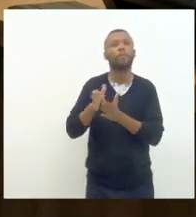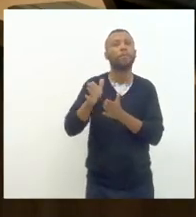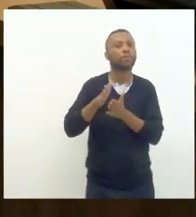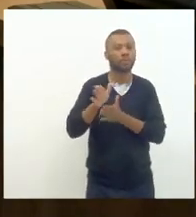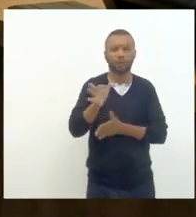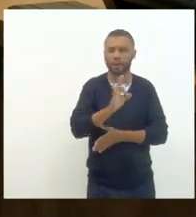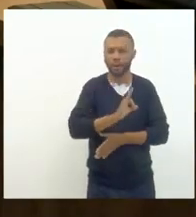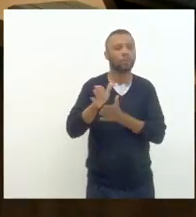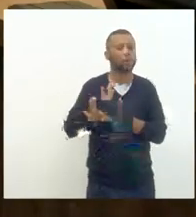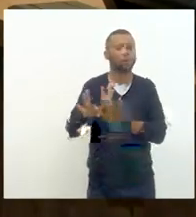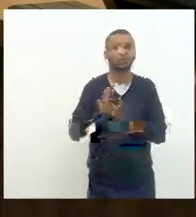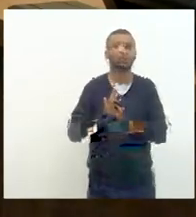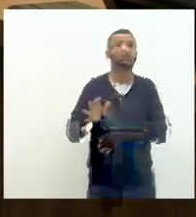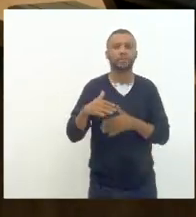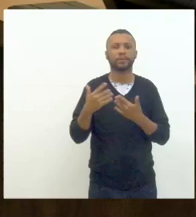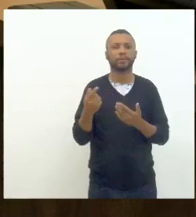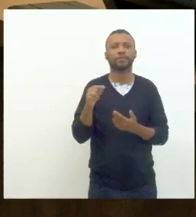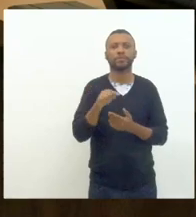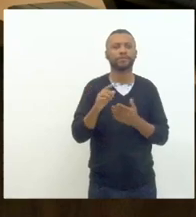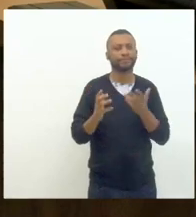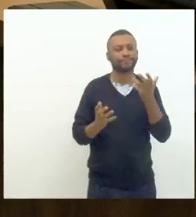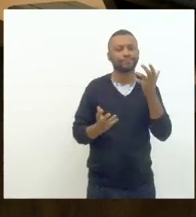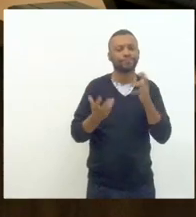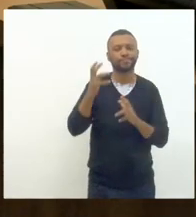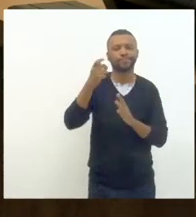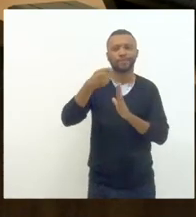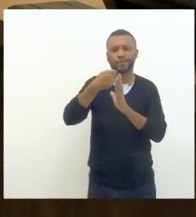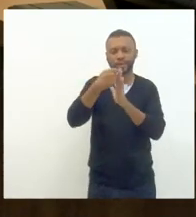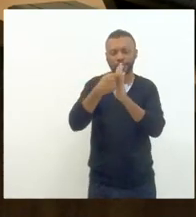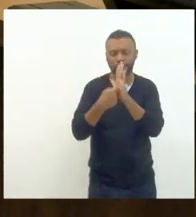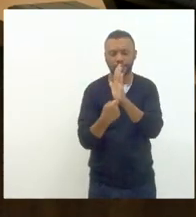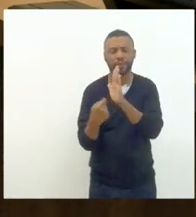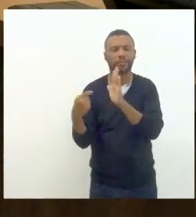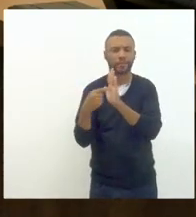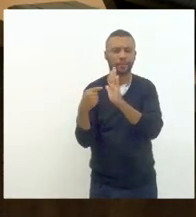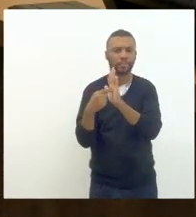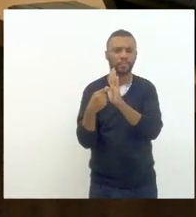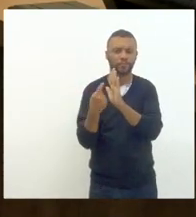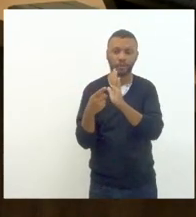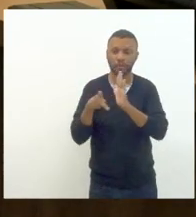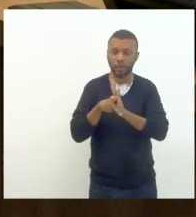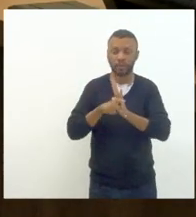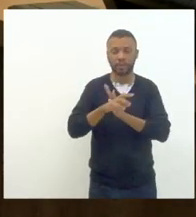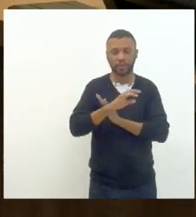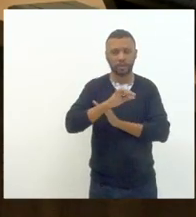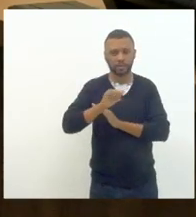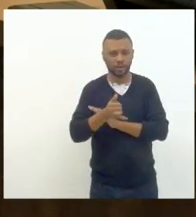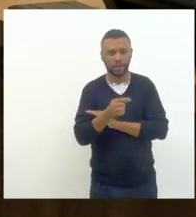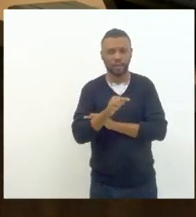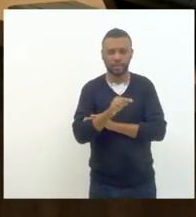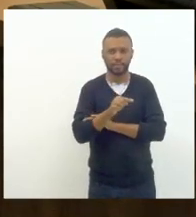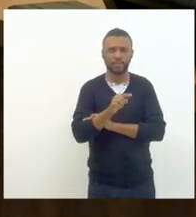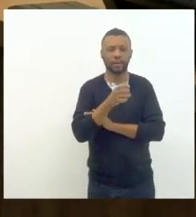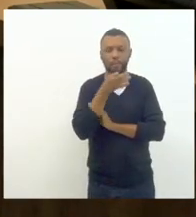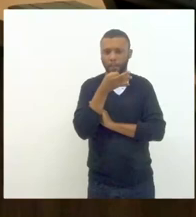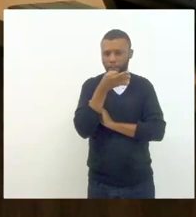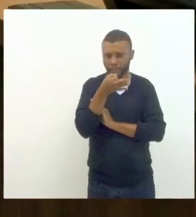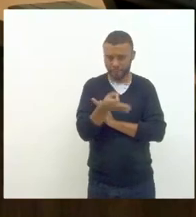daí gerou a redação da CCJ,